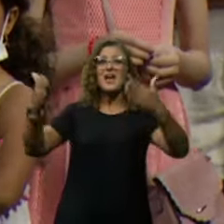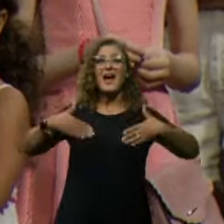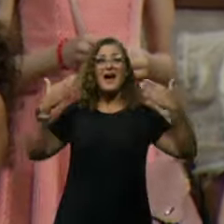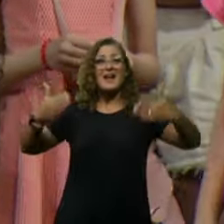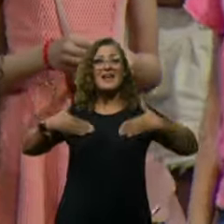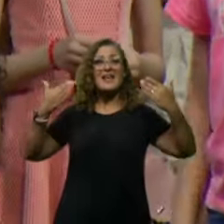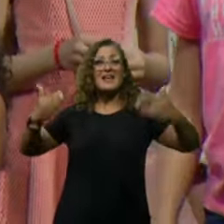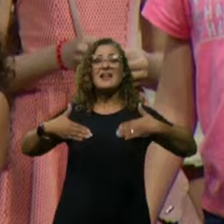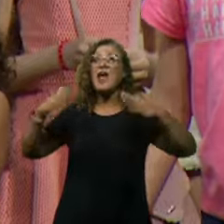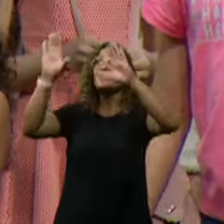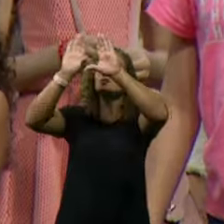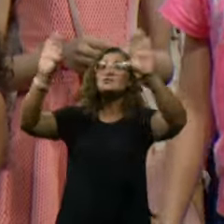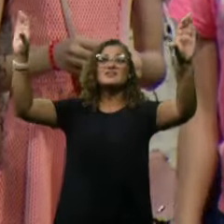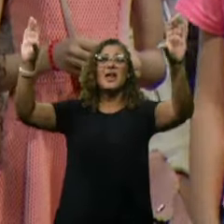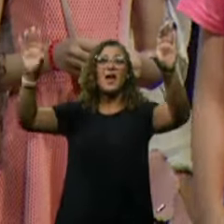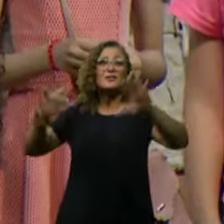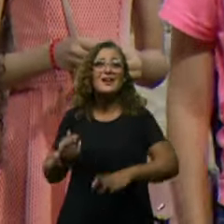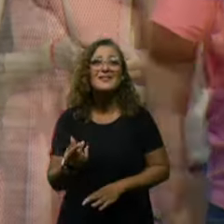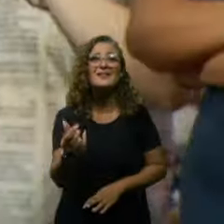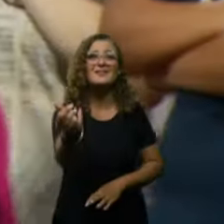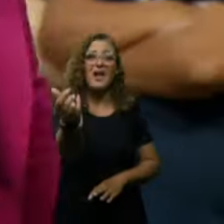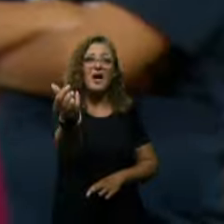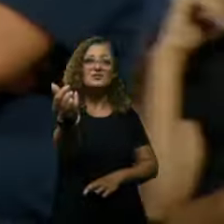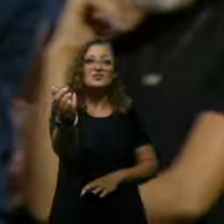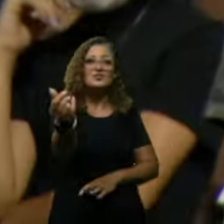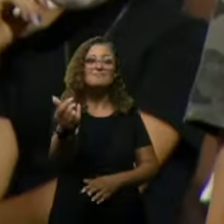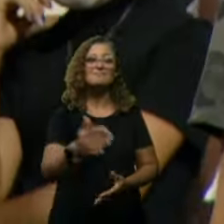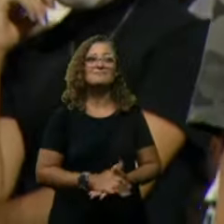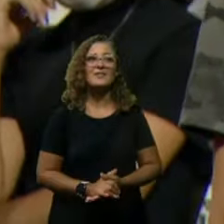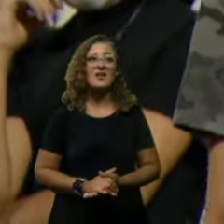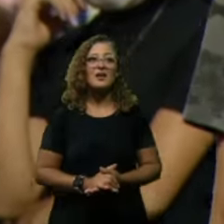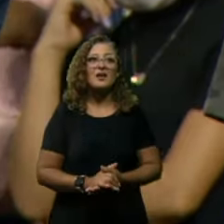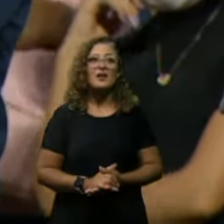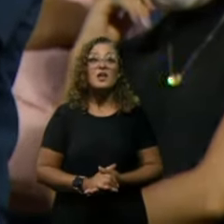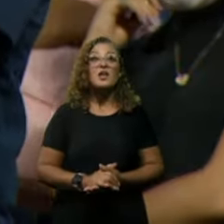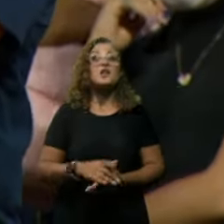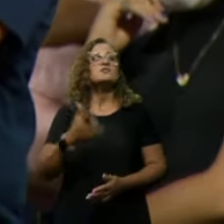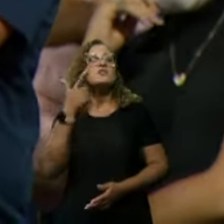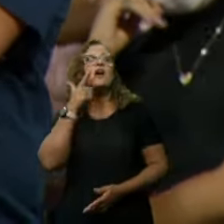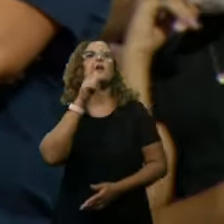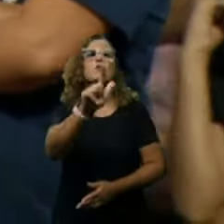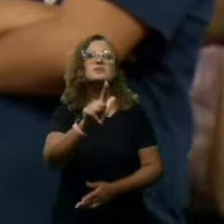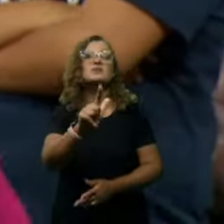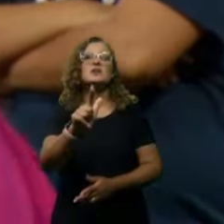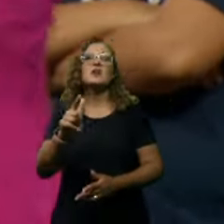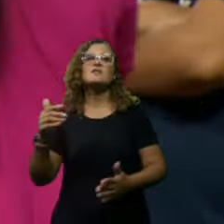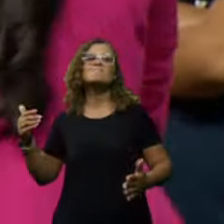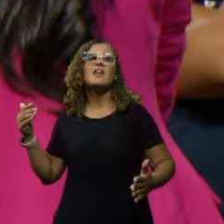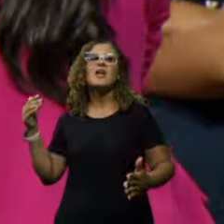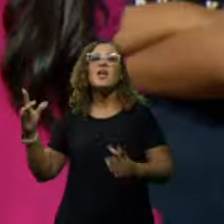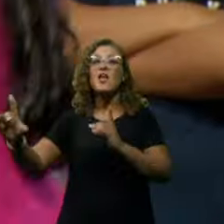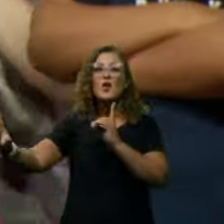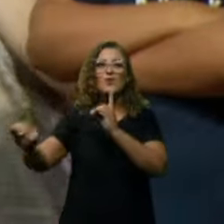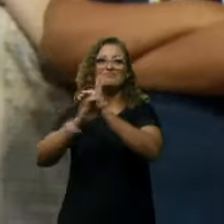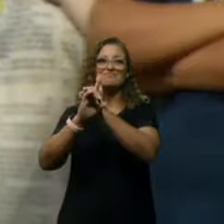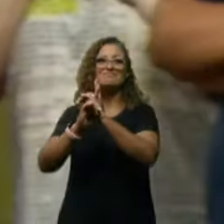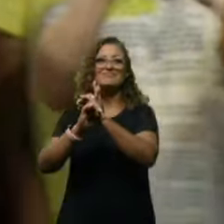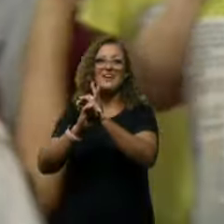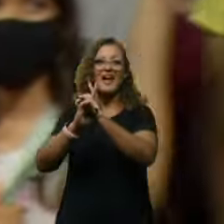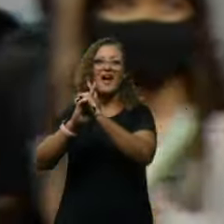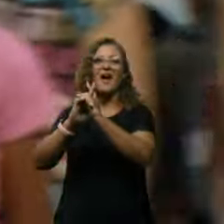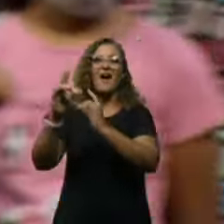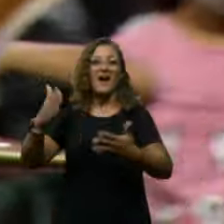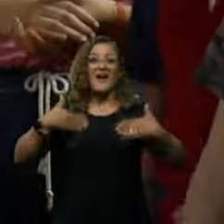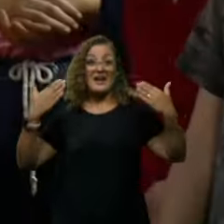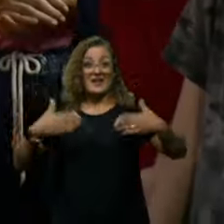verdade fale a verdade ou nesta noite e você vai encontrar que eu não vou alegria da salvação ouça isso